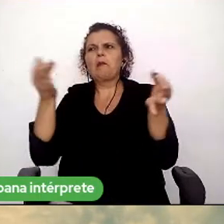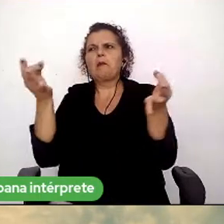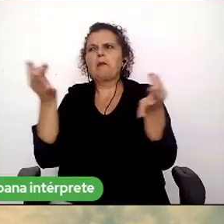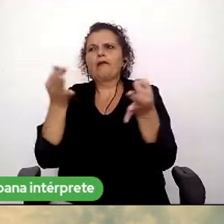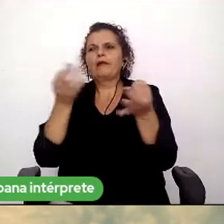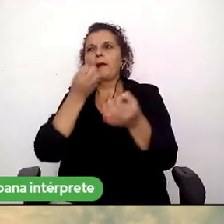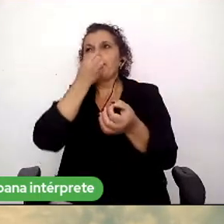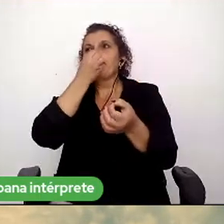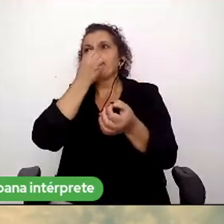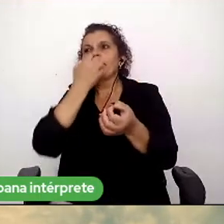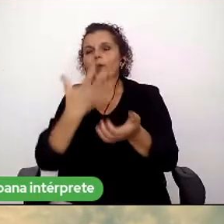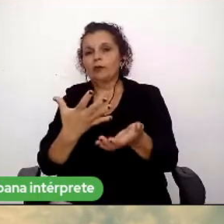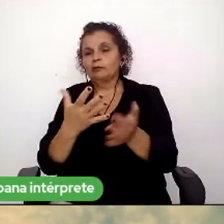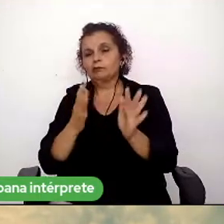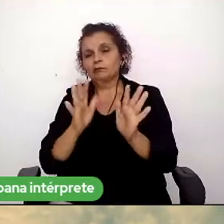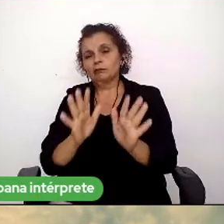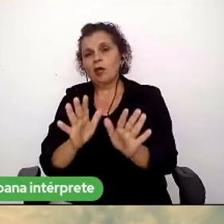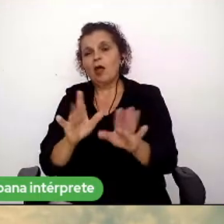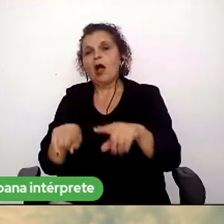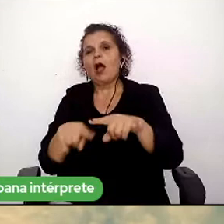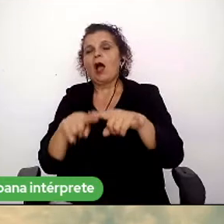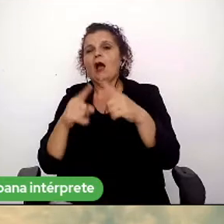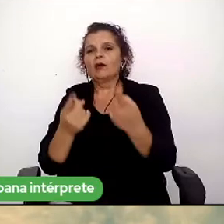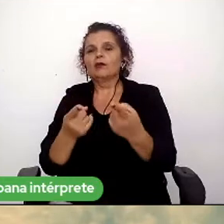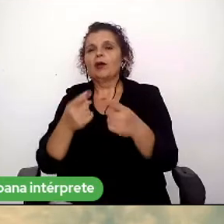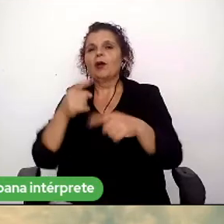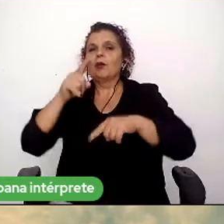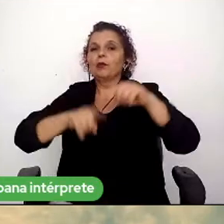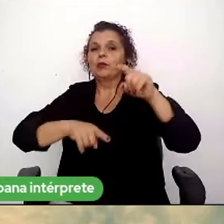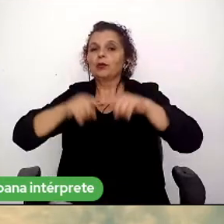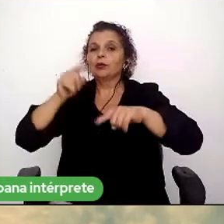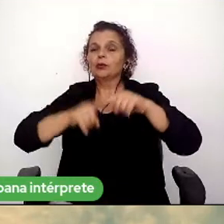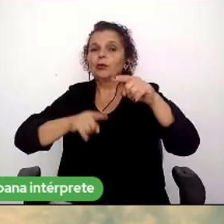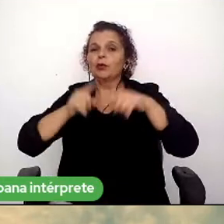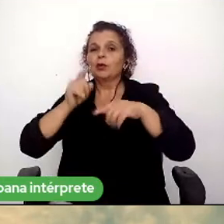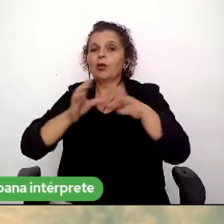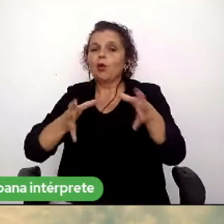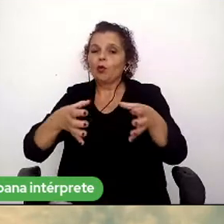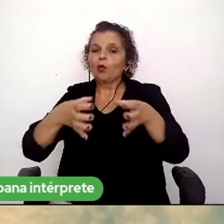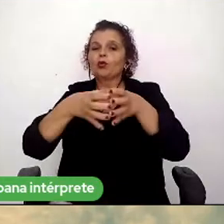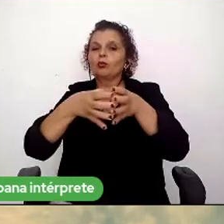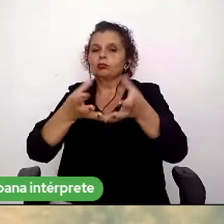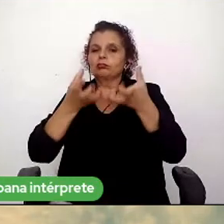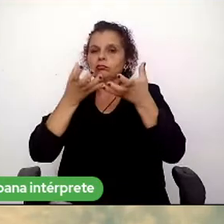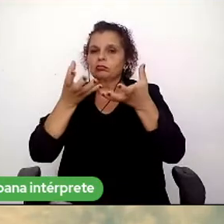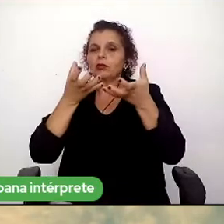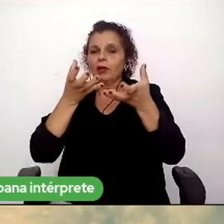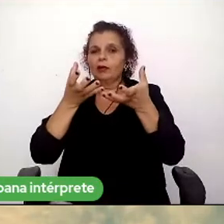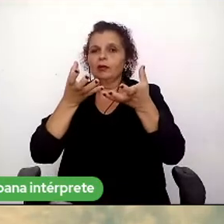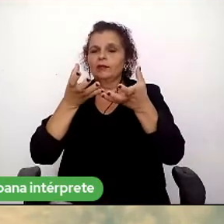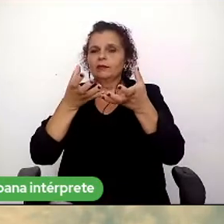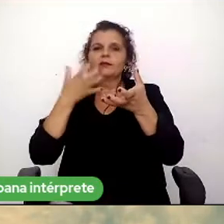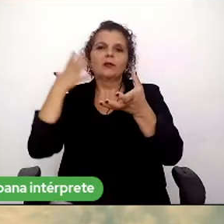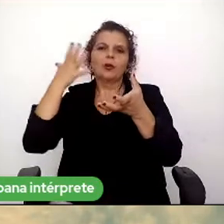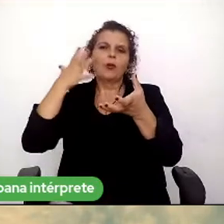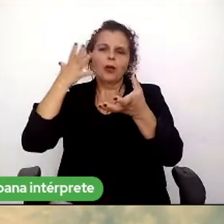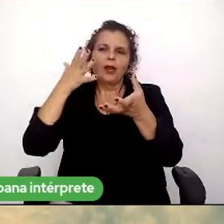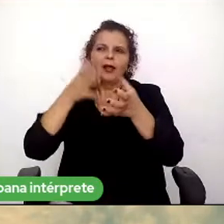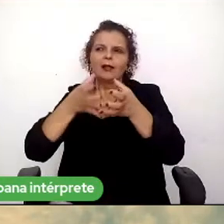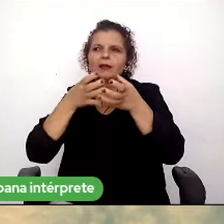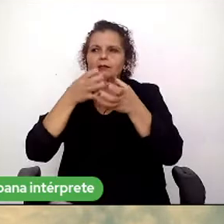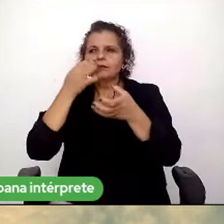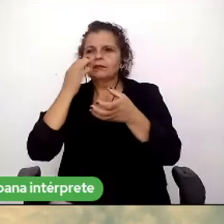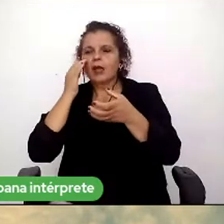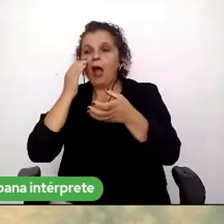produto, né? Vai ser o produto ideal que esse grupo de pessoas dentro desse workshop entendeu